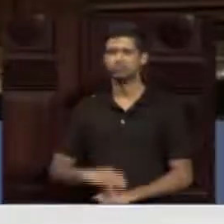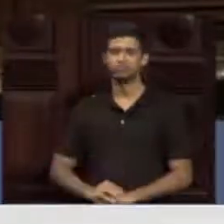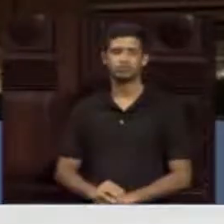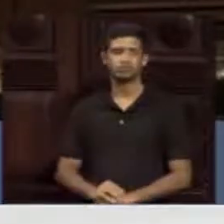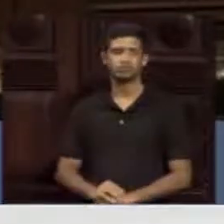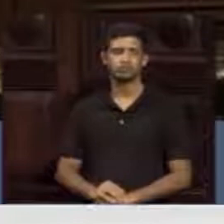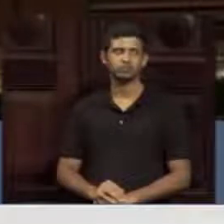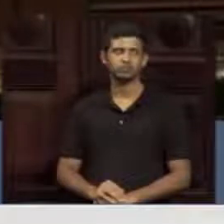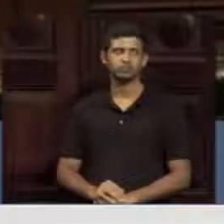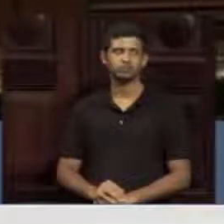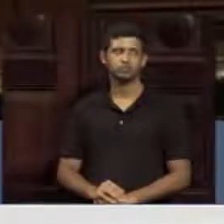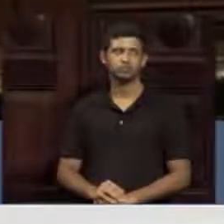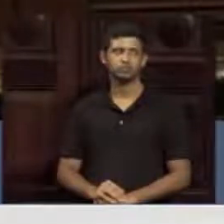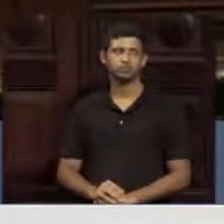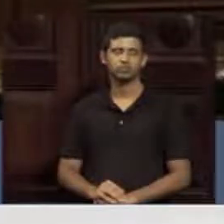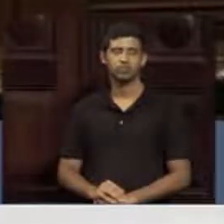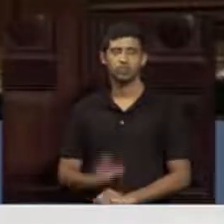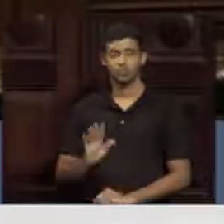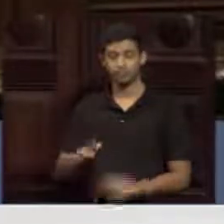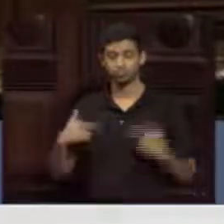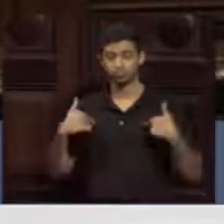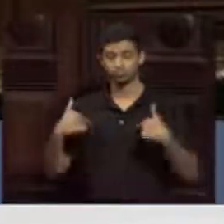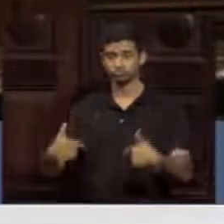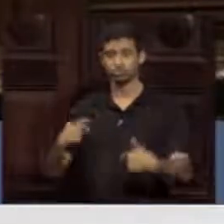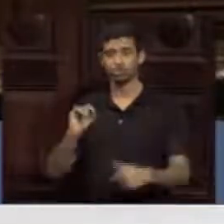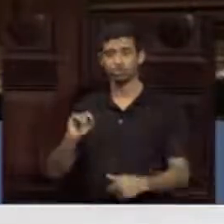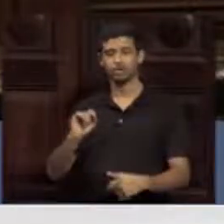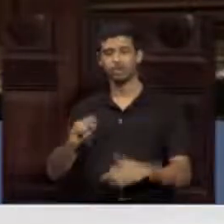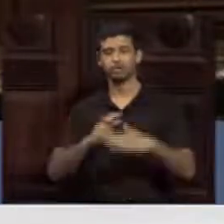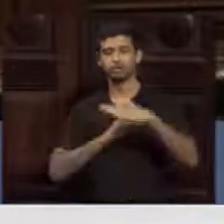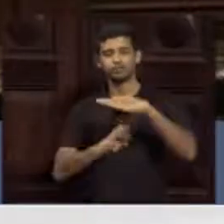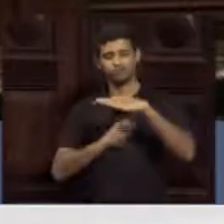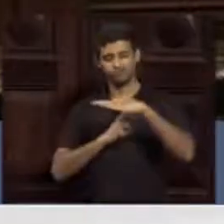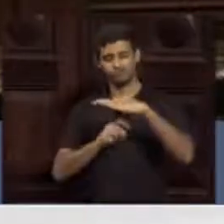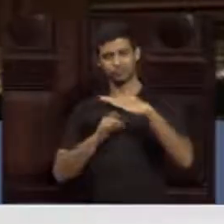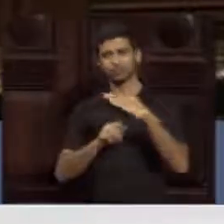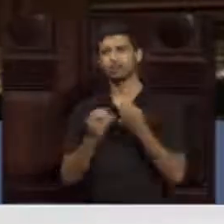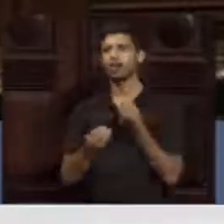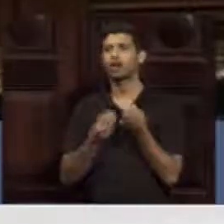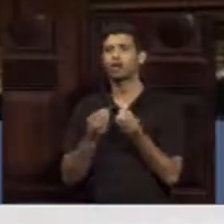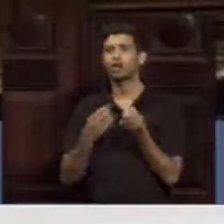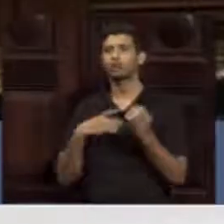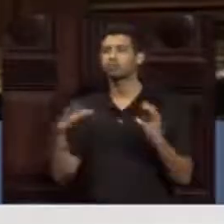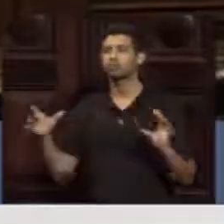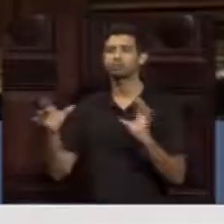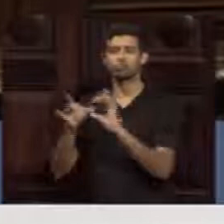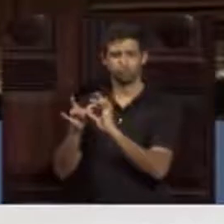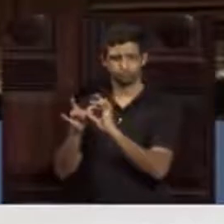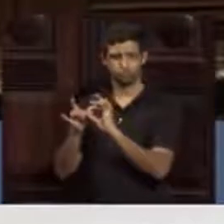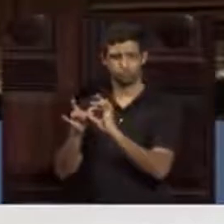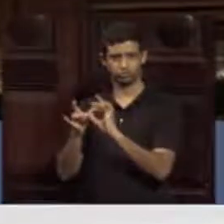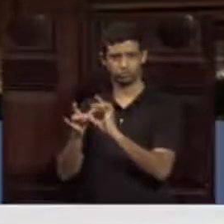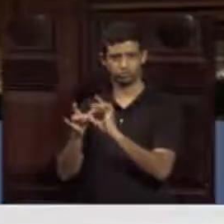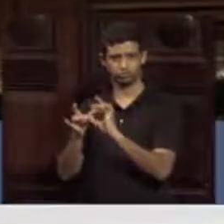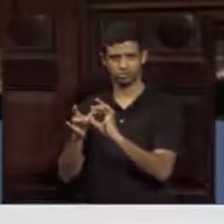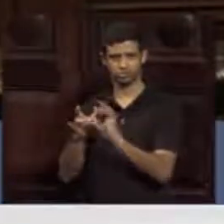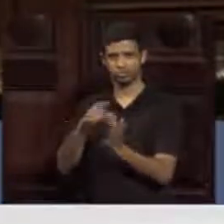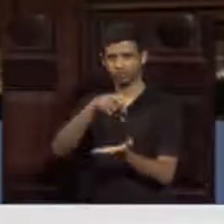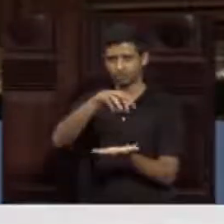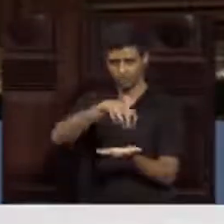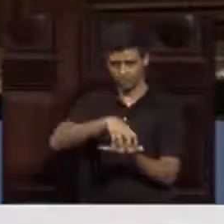tendo como contrapartida o metrô ter feito a ligação da estação de